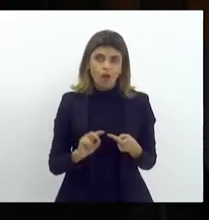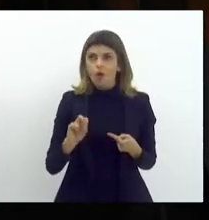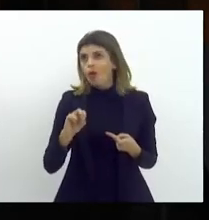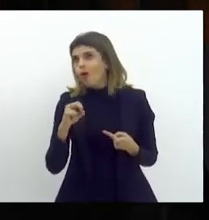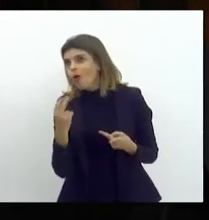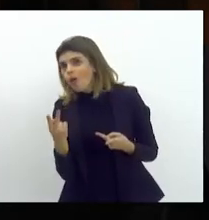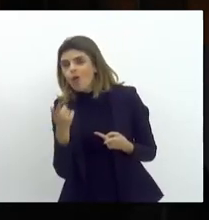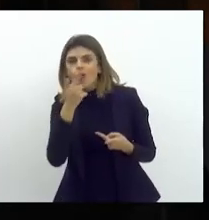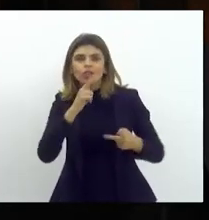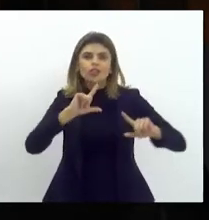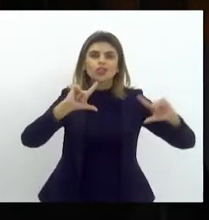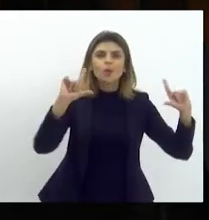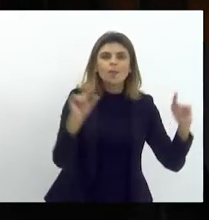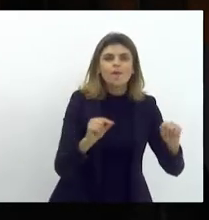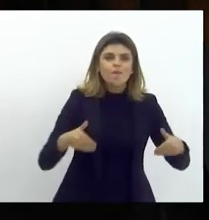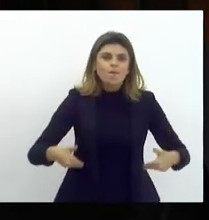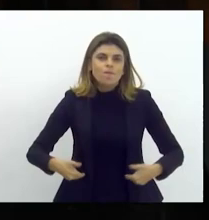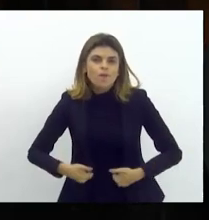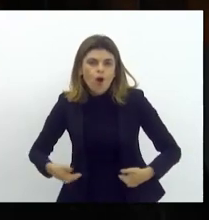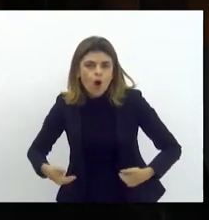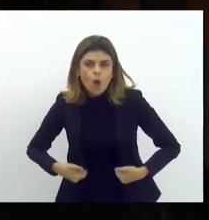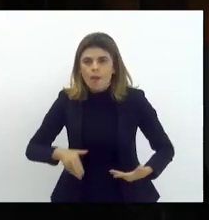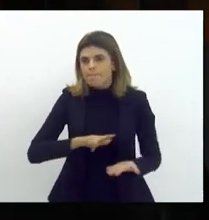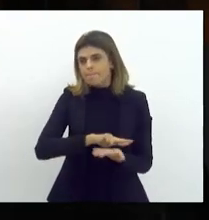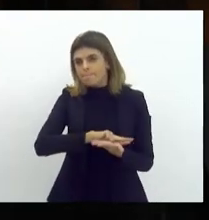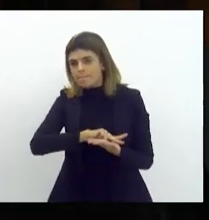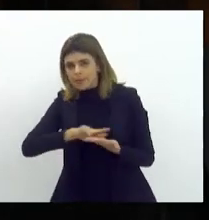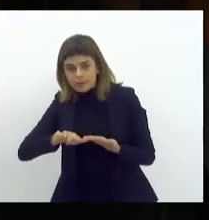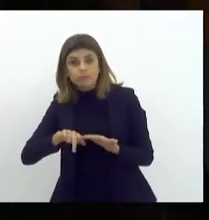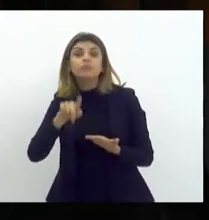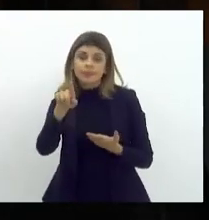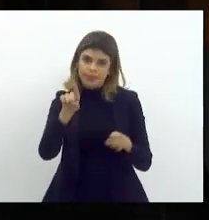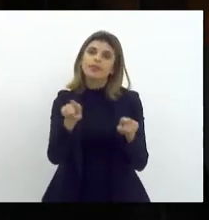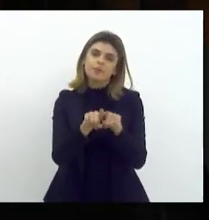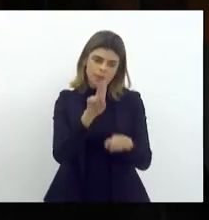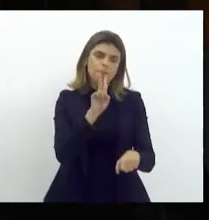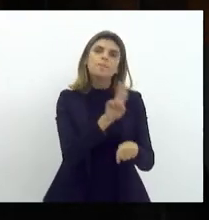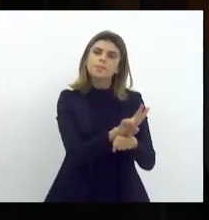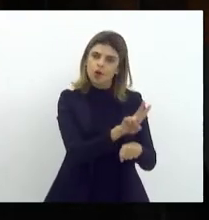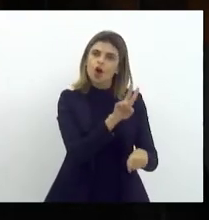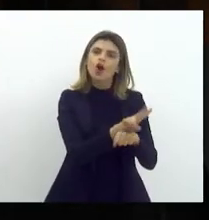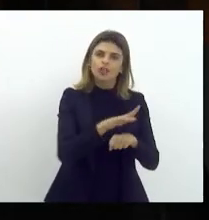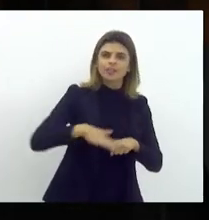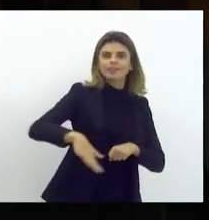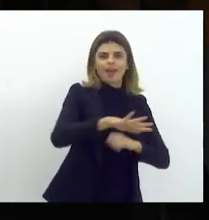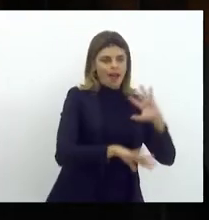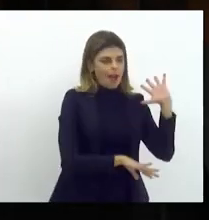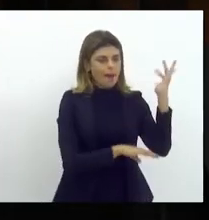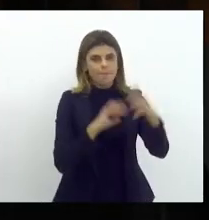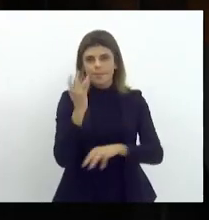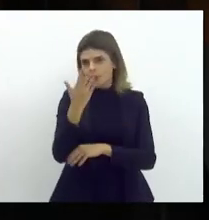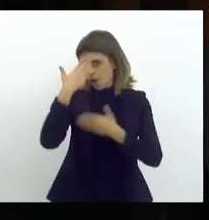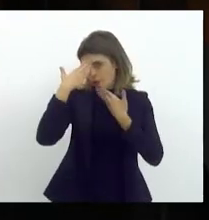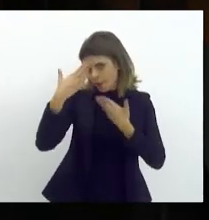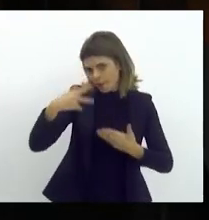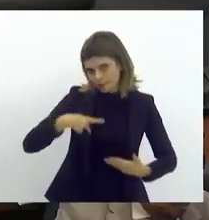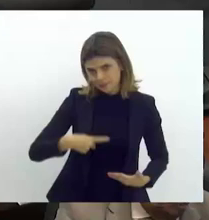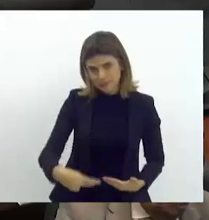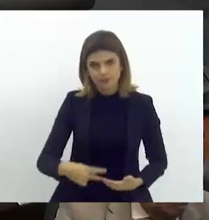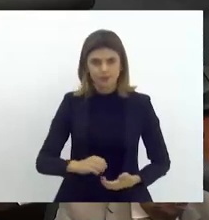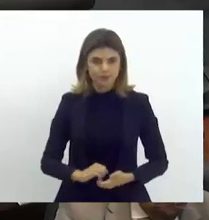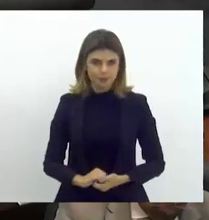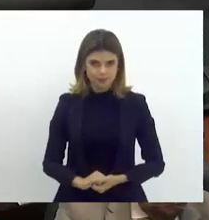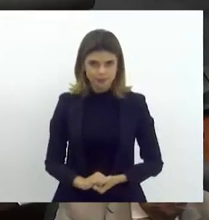minimiza a fome etc você também está Protegendo o meio ambiente muito obrigado